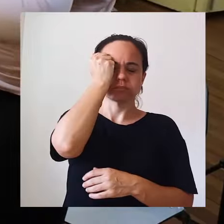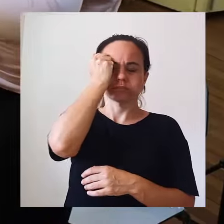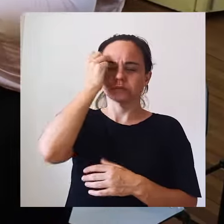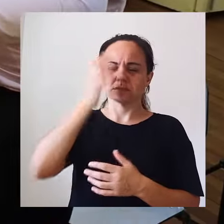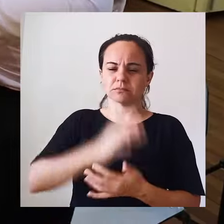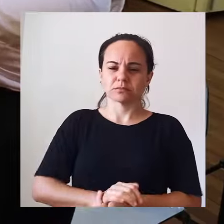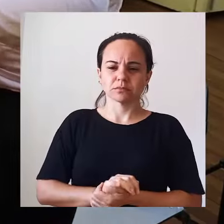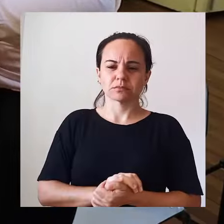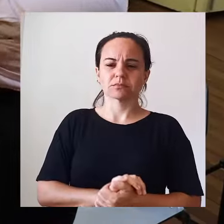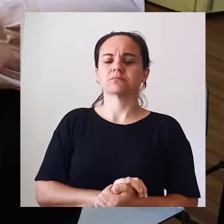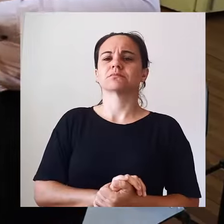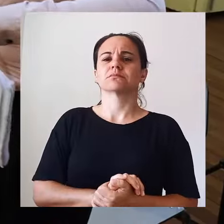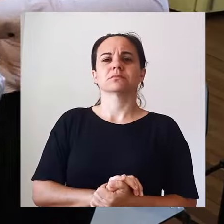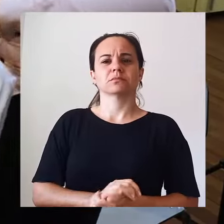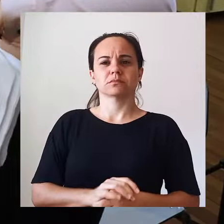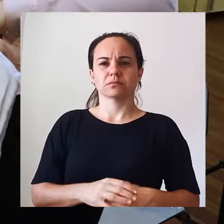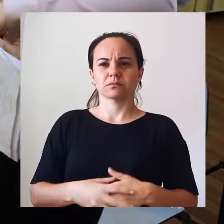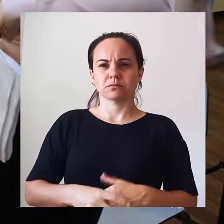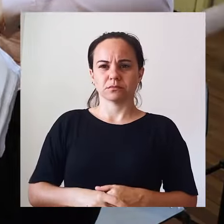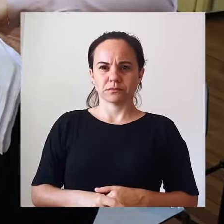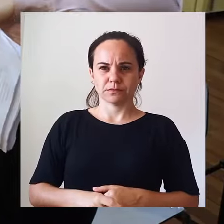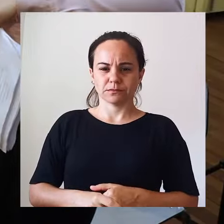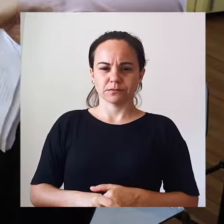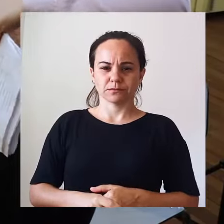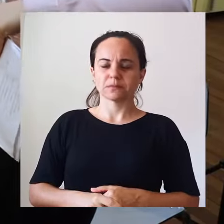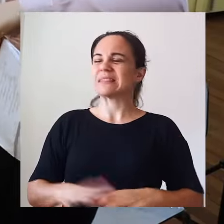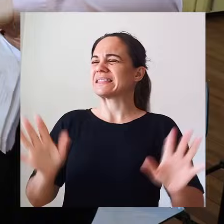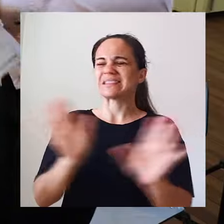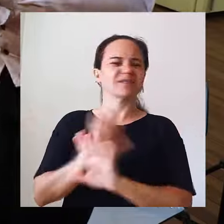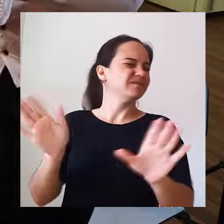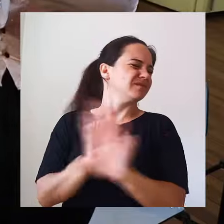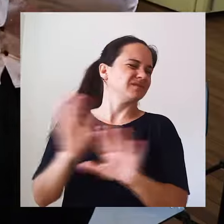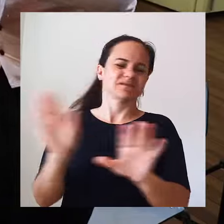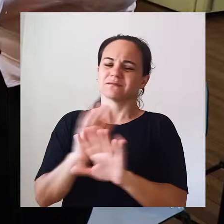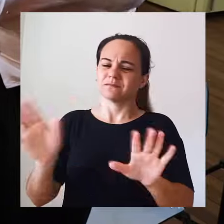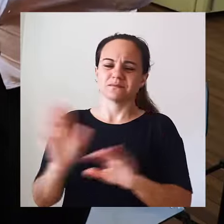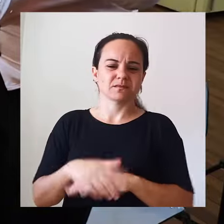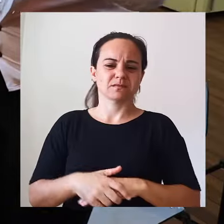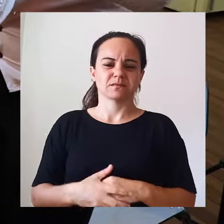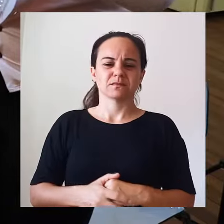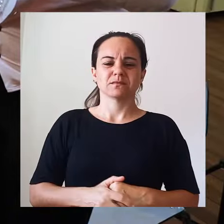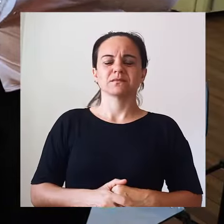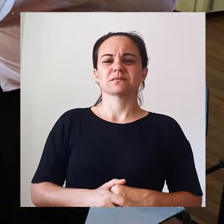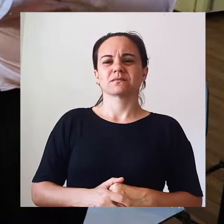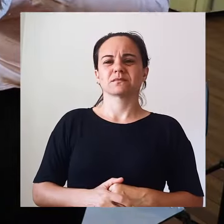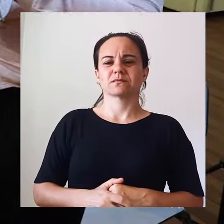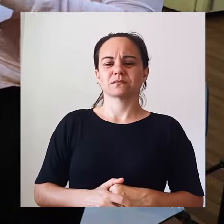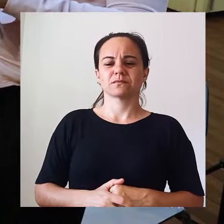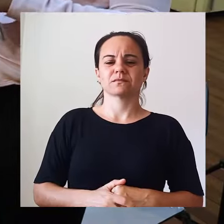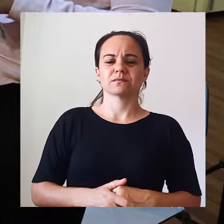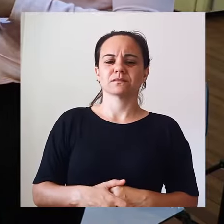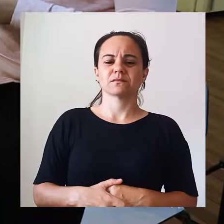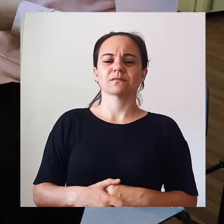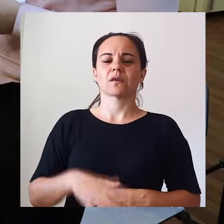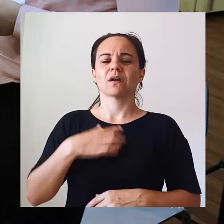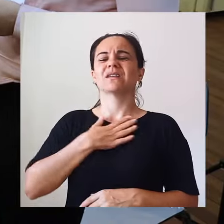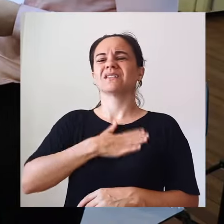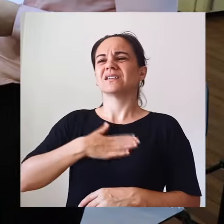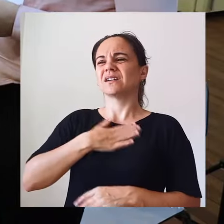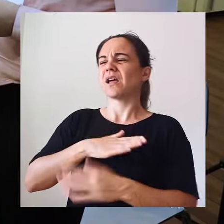você... Para! Olga, não. Vem. Lourdes, querida, te ajuda.